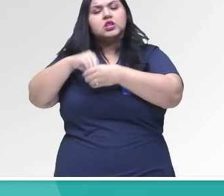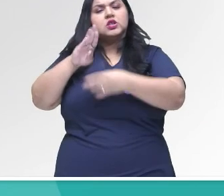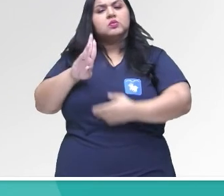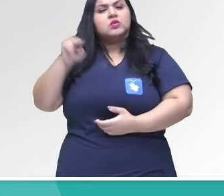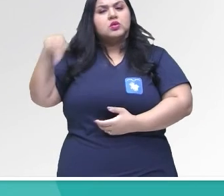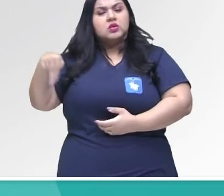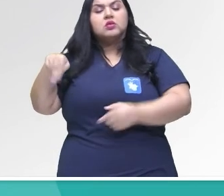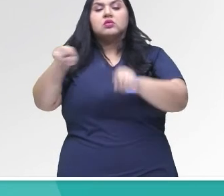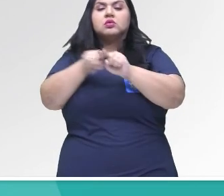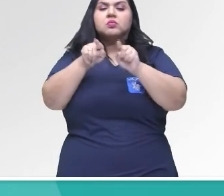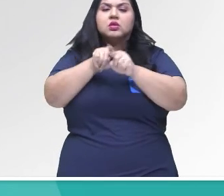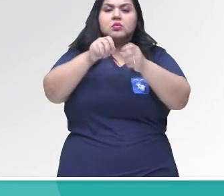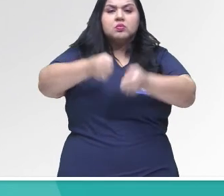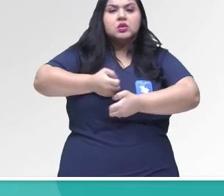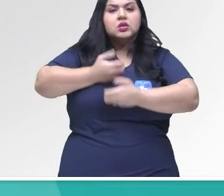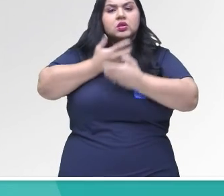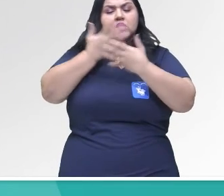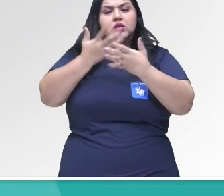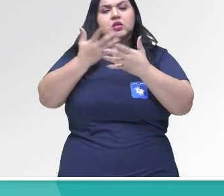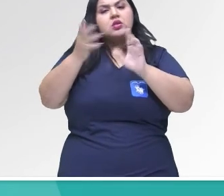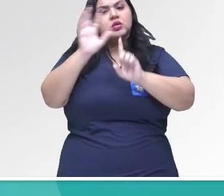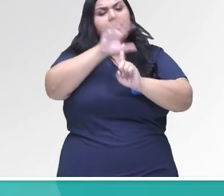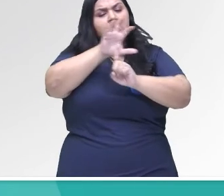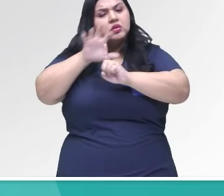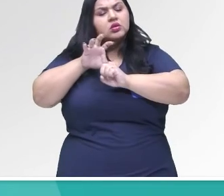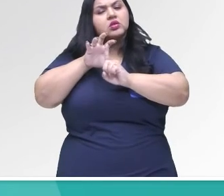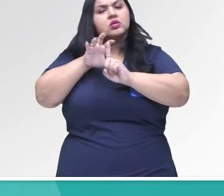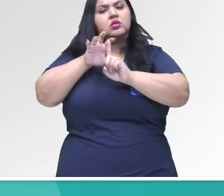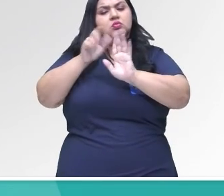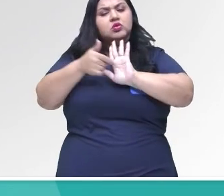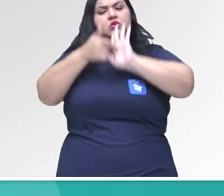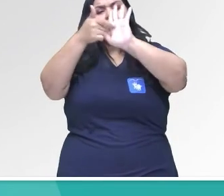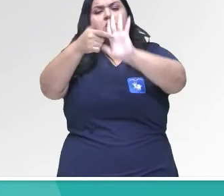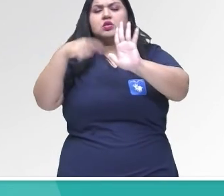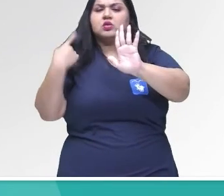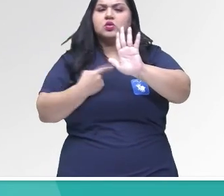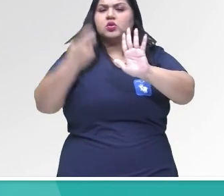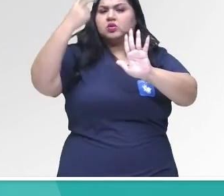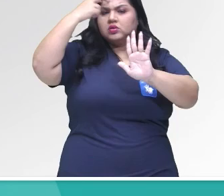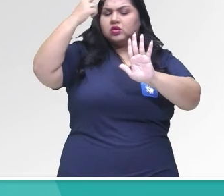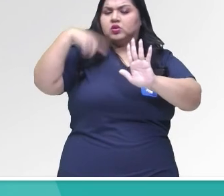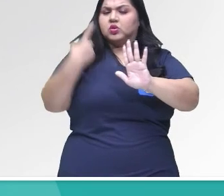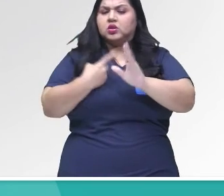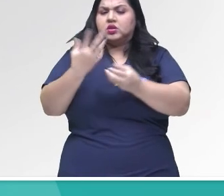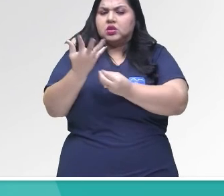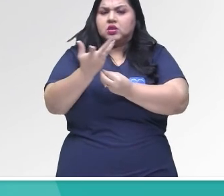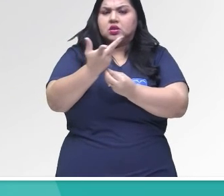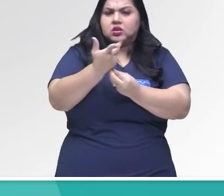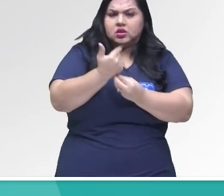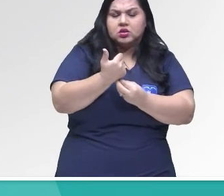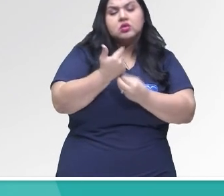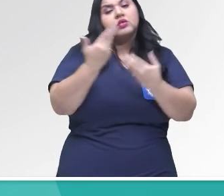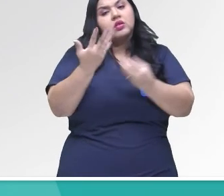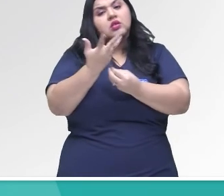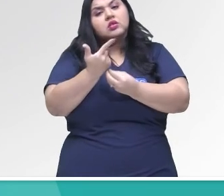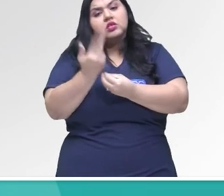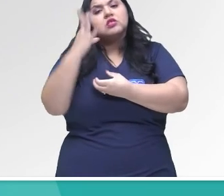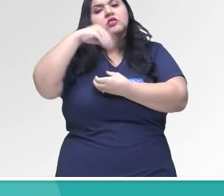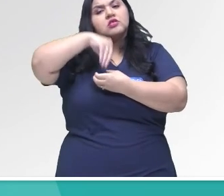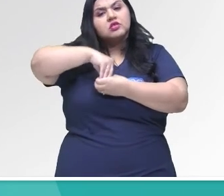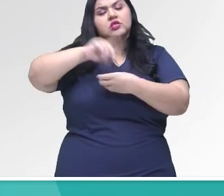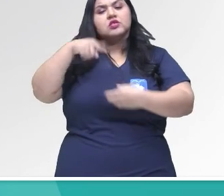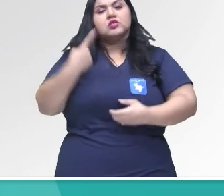poesia, né? Então, isso tudo reflete a nossa cultura, a nossa arte, e a arte é isso, ela está presente